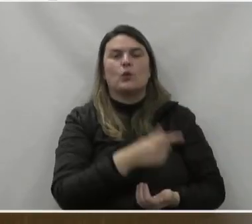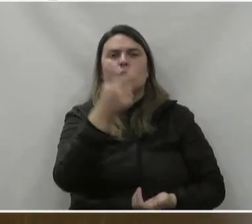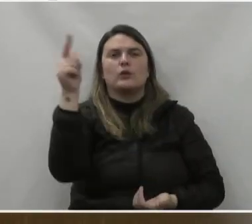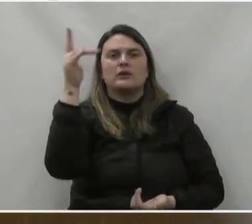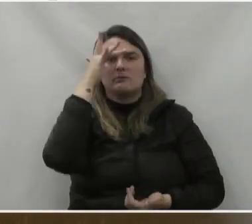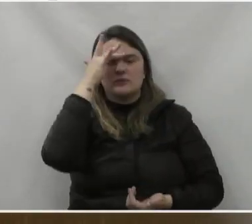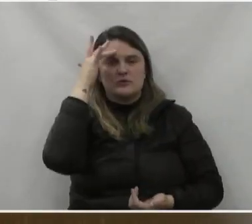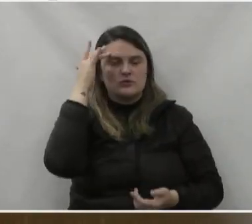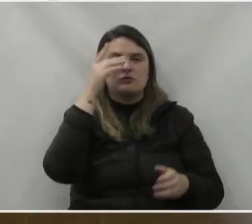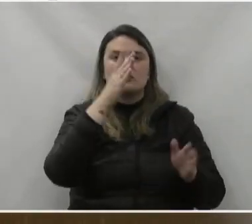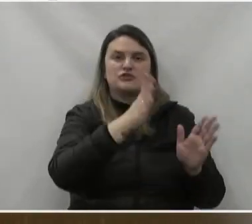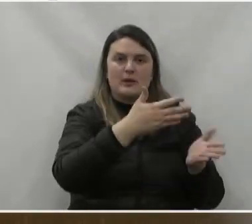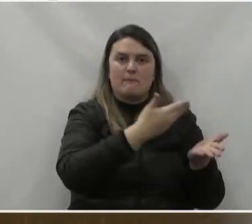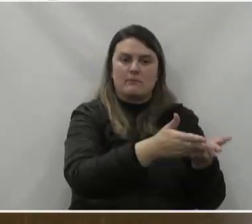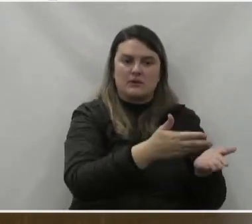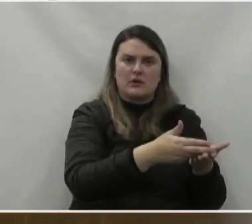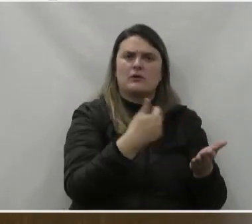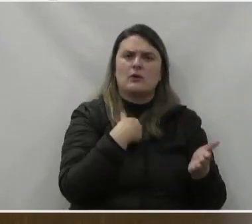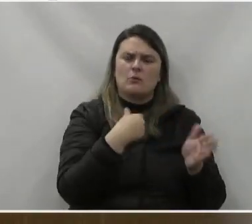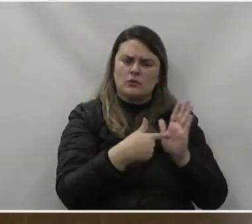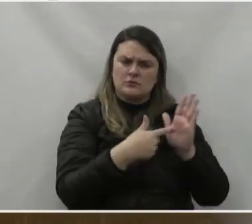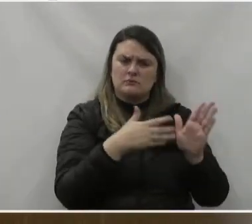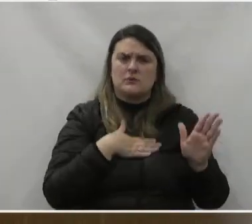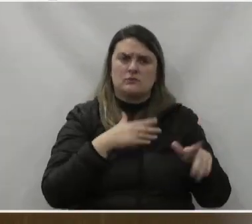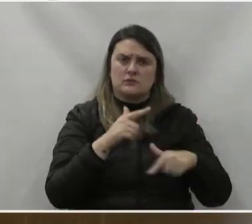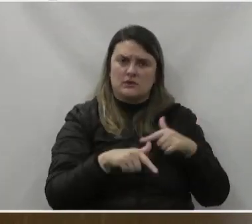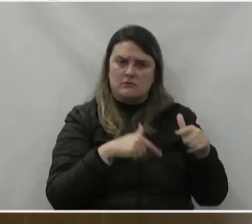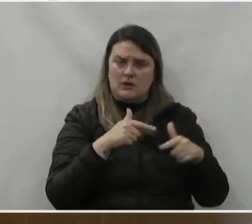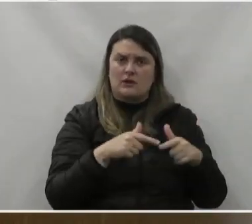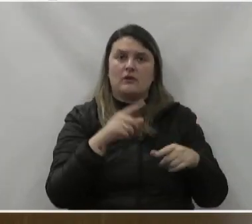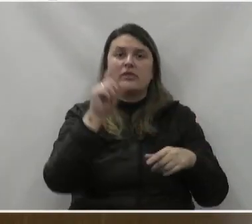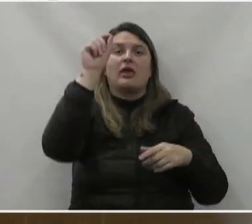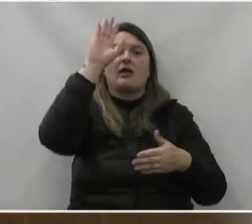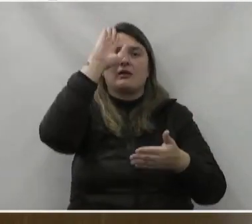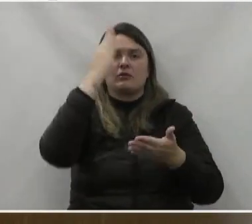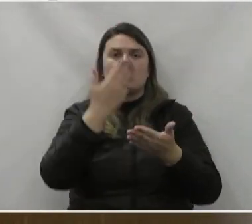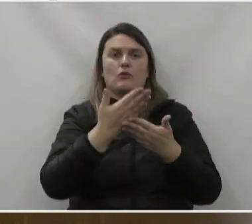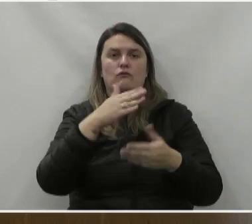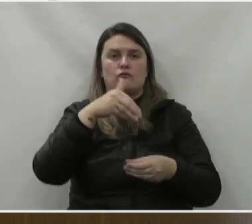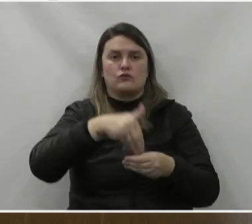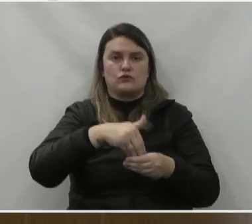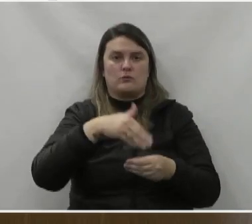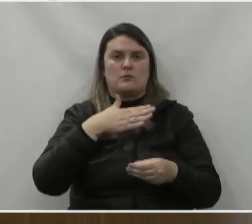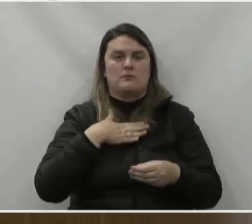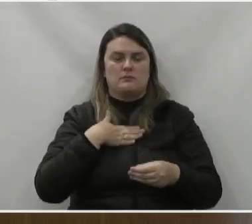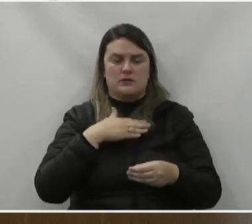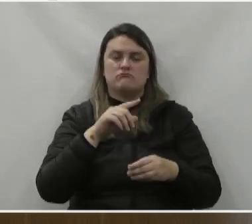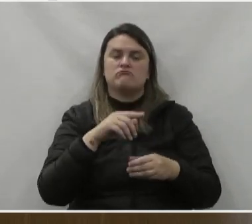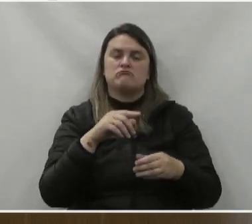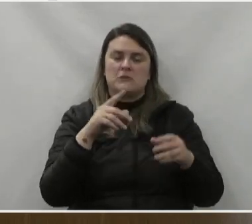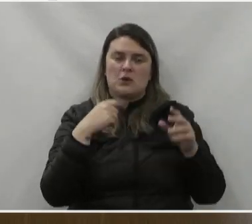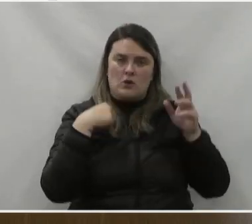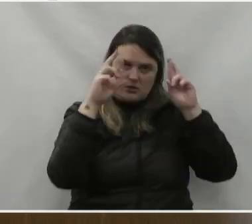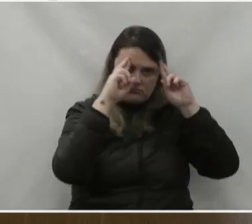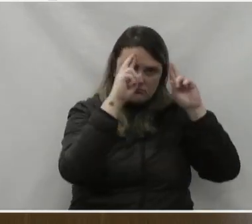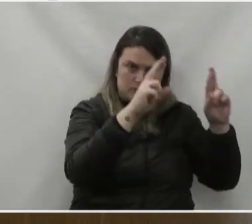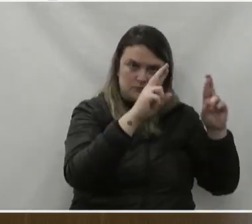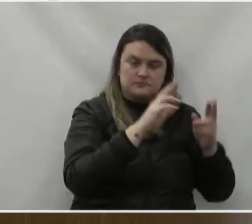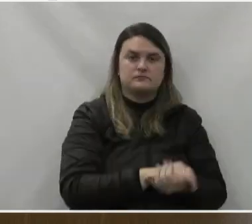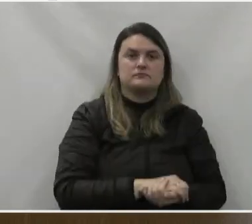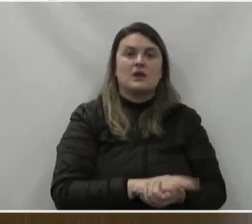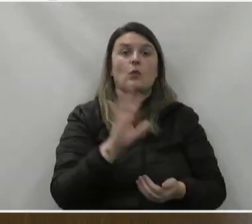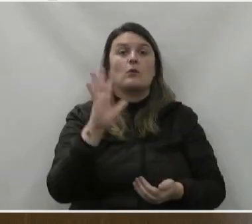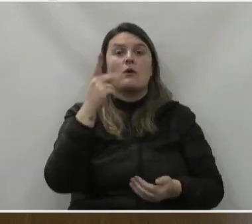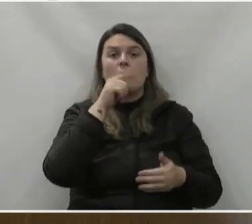foram penalizadas, né. Eu sempre demonstrei trabalho, honrando os votos em mim depositados. E nas